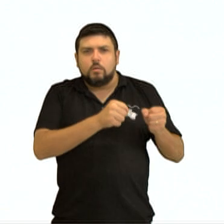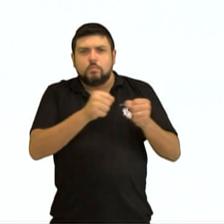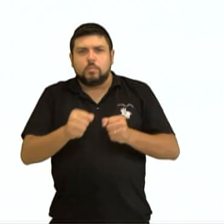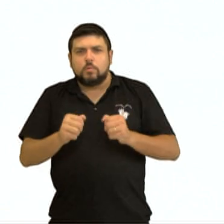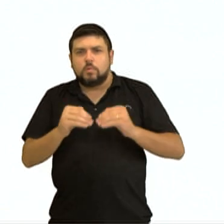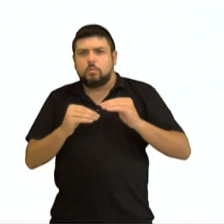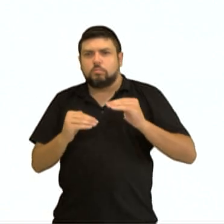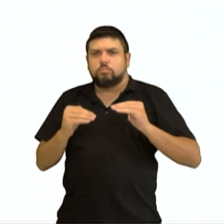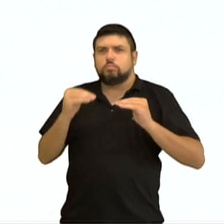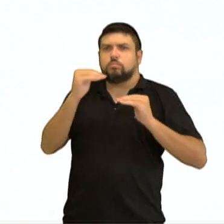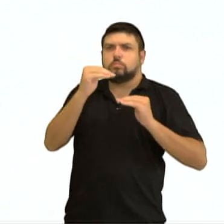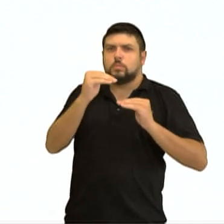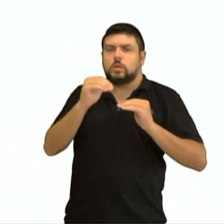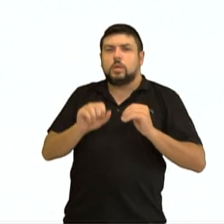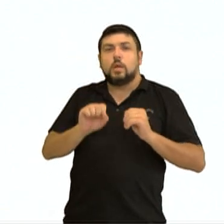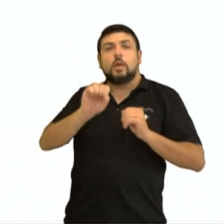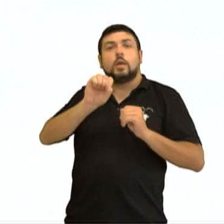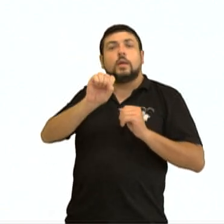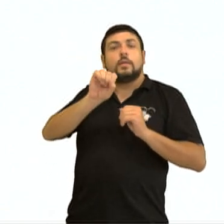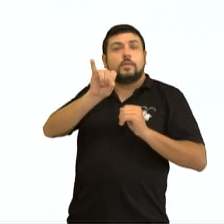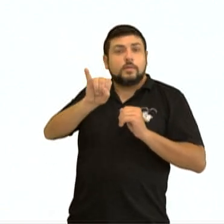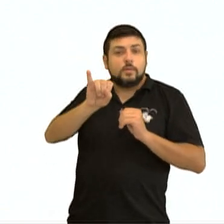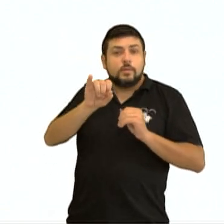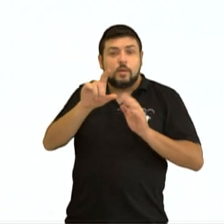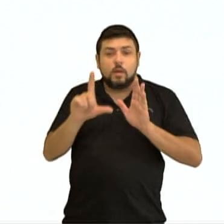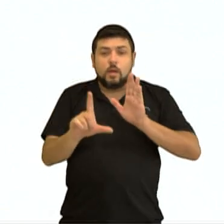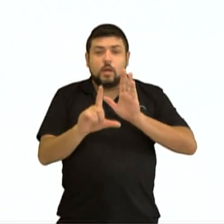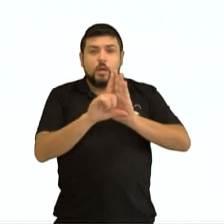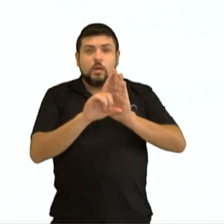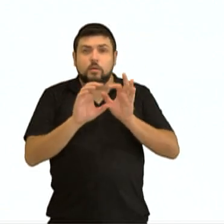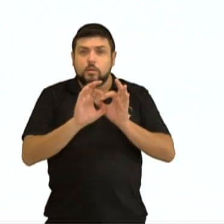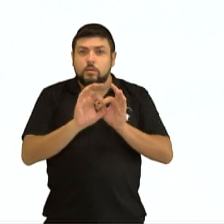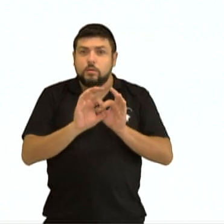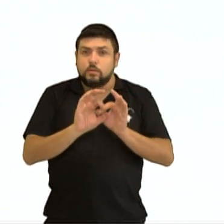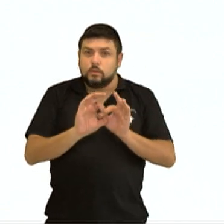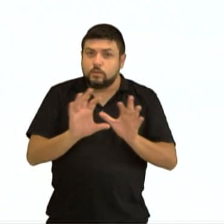social, relacionando a leis e aos valores?